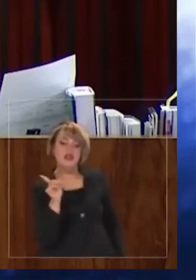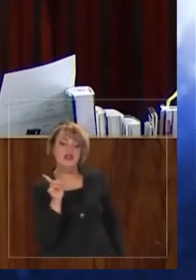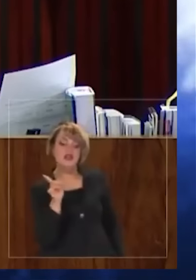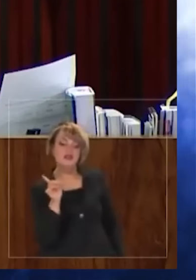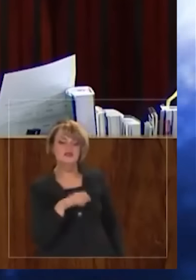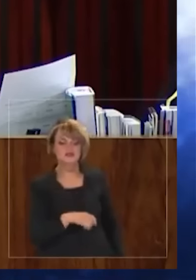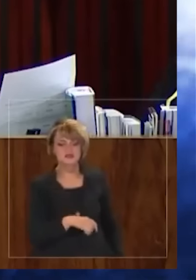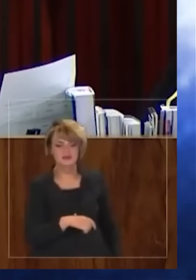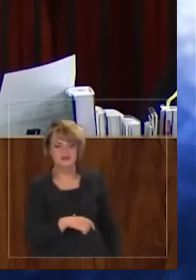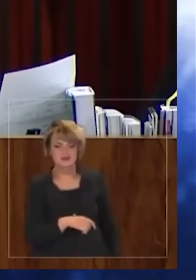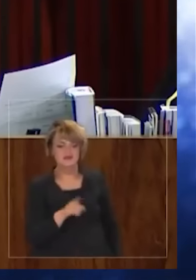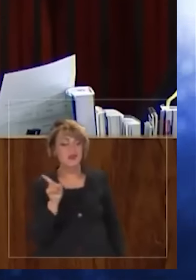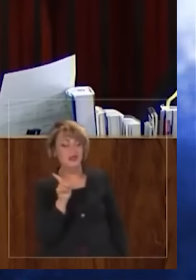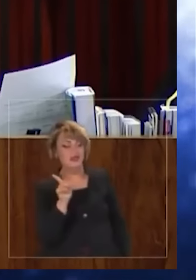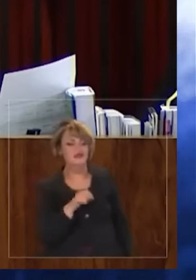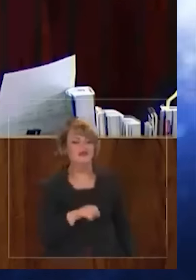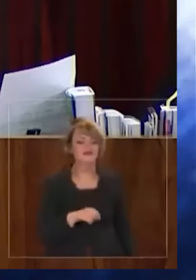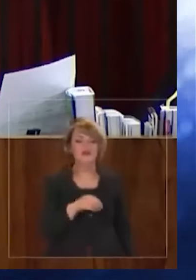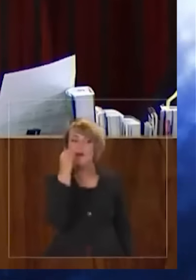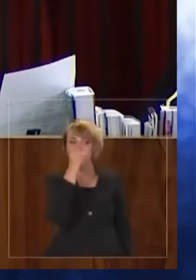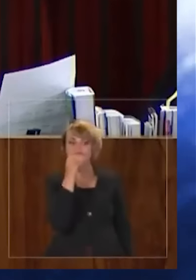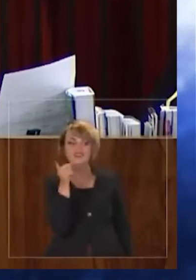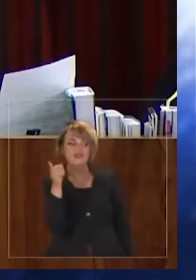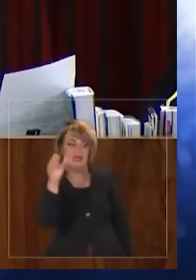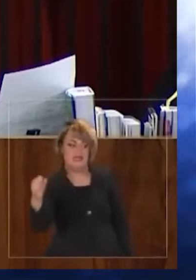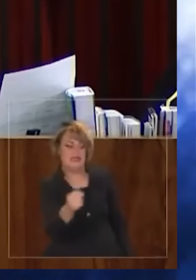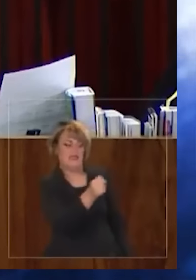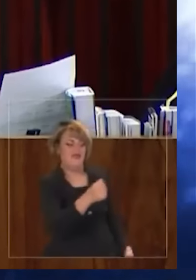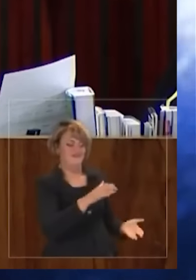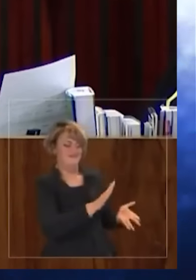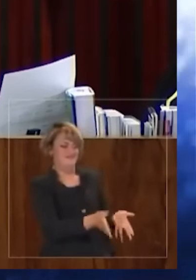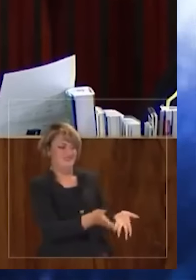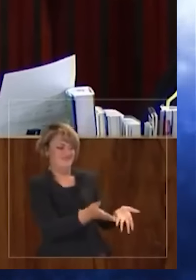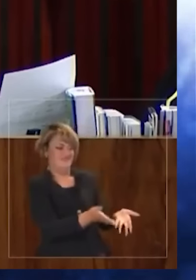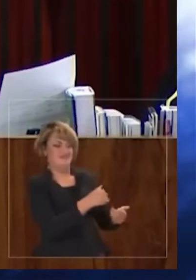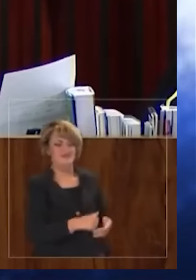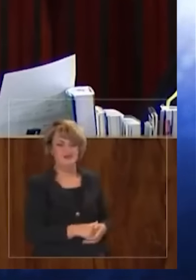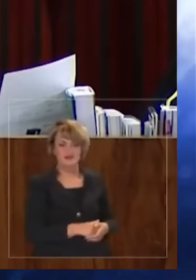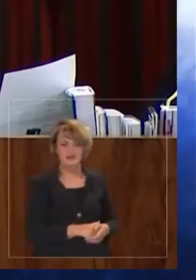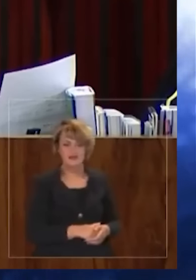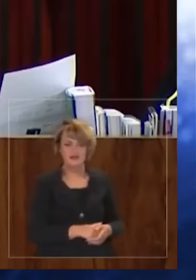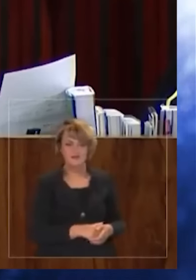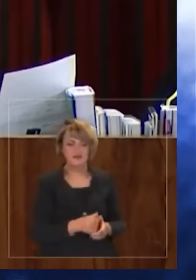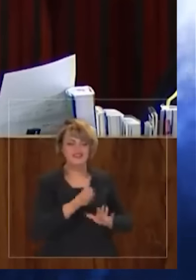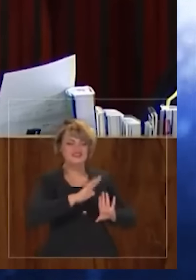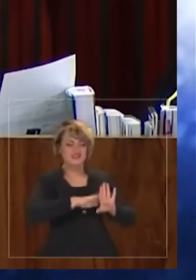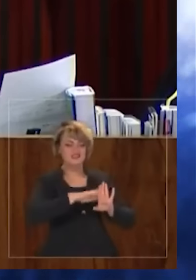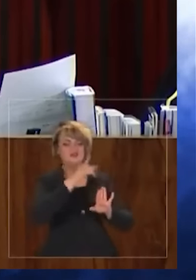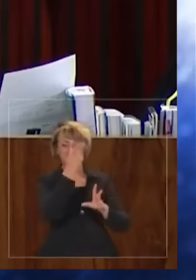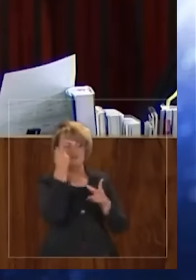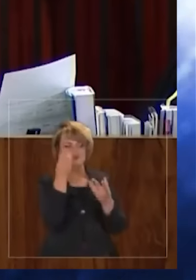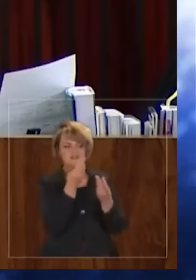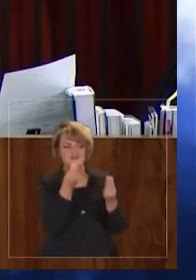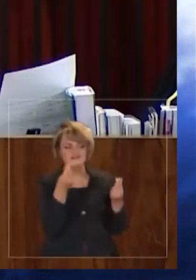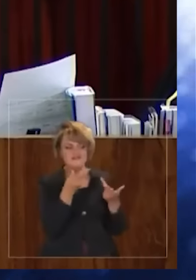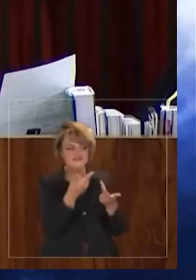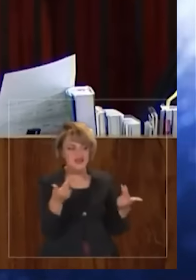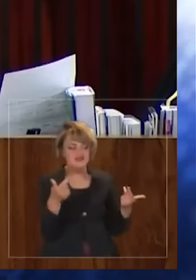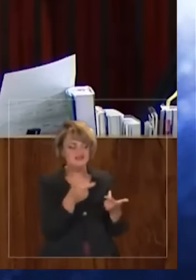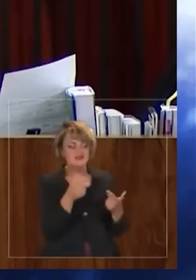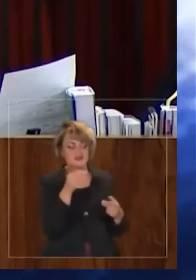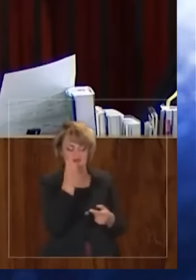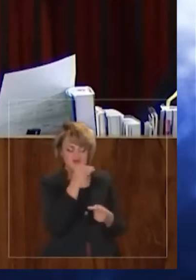conclusões no caso aqui conclusões desairosa eh que afetariam a candidatura